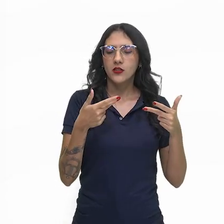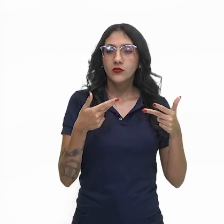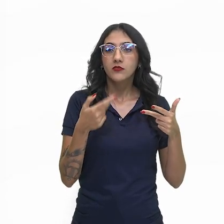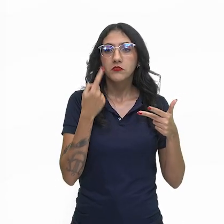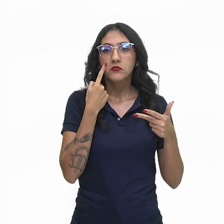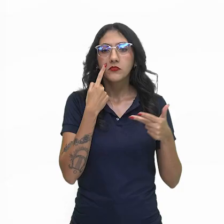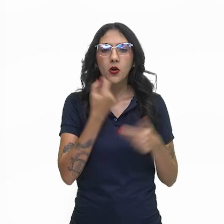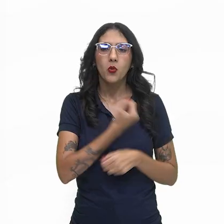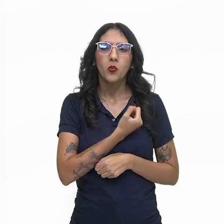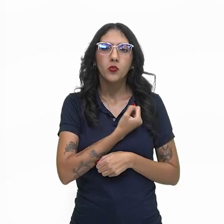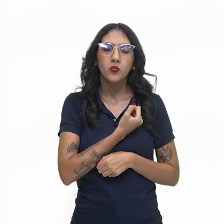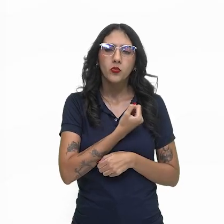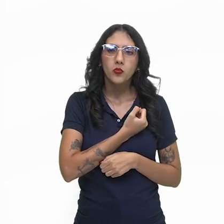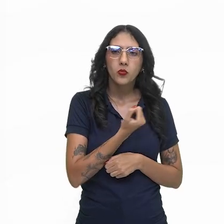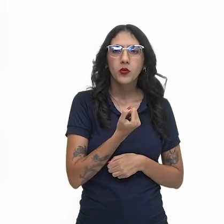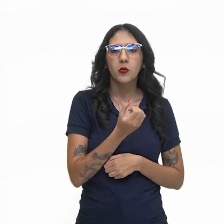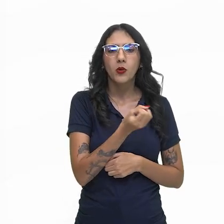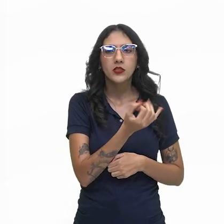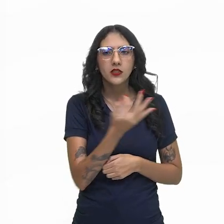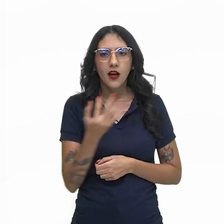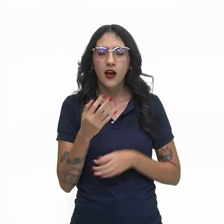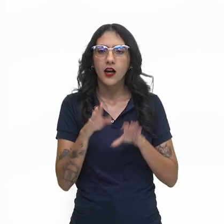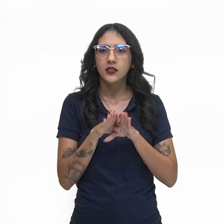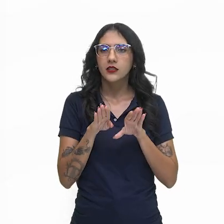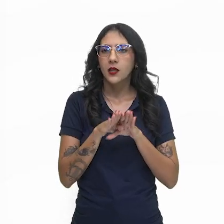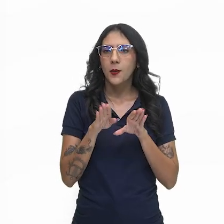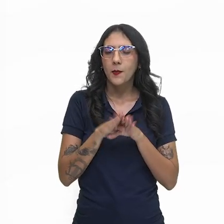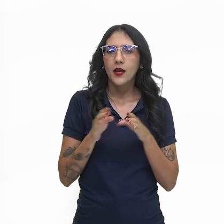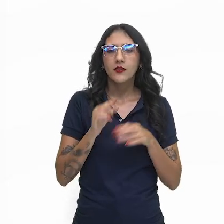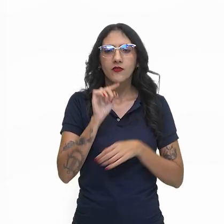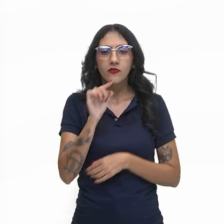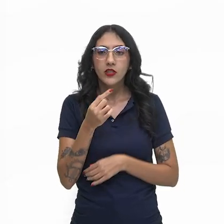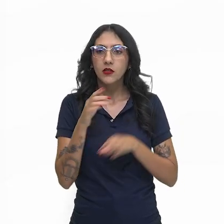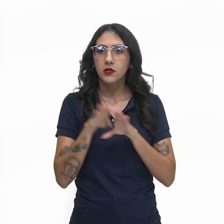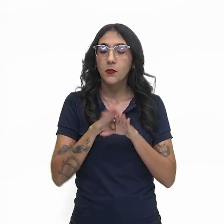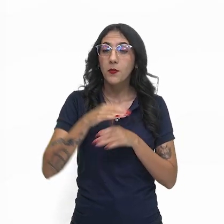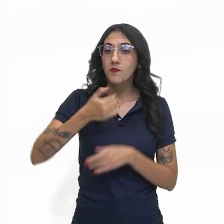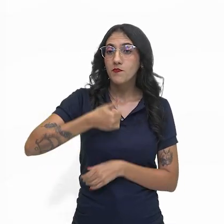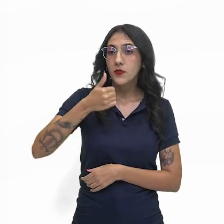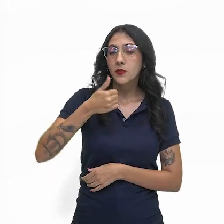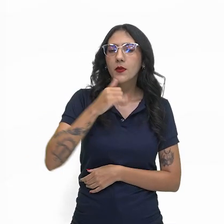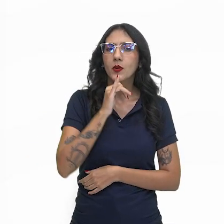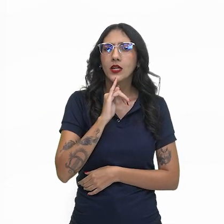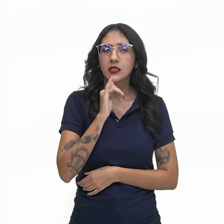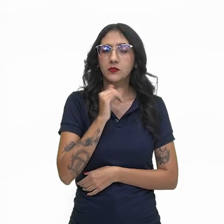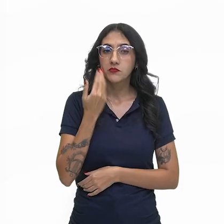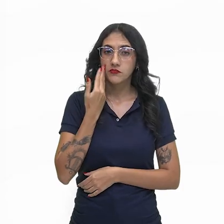os números inteiros, os números decimais, e o nosso primeiro exemplo é